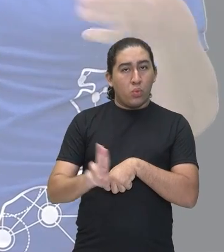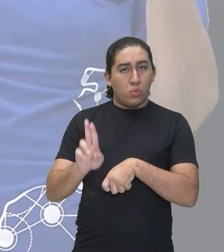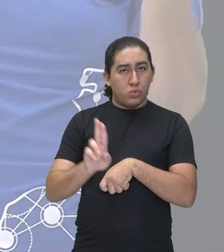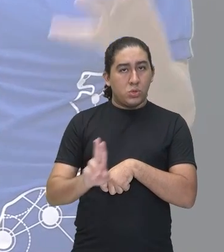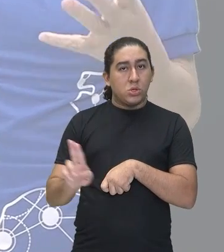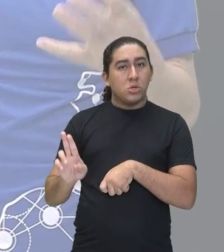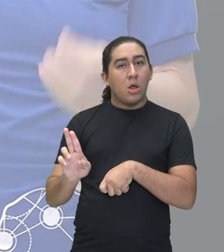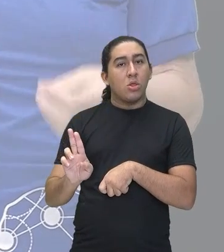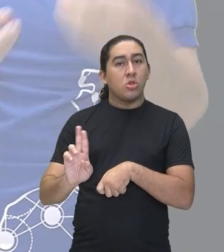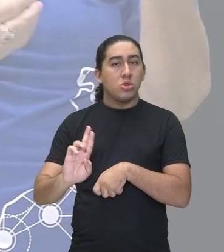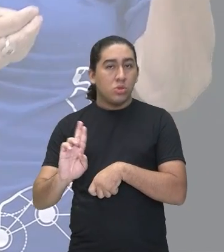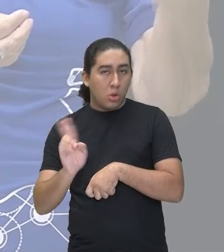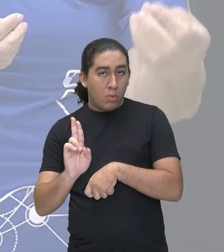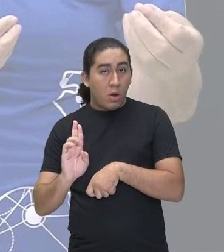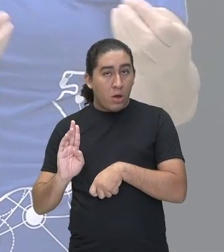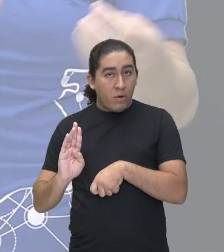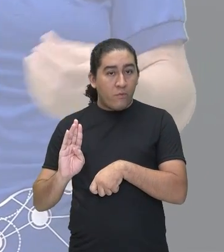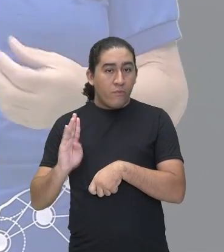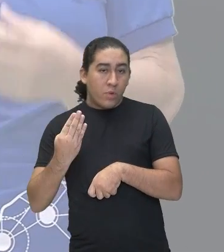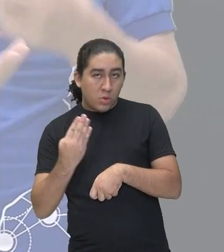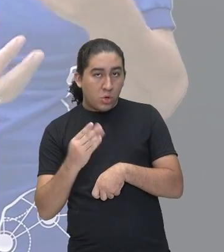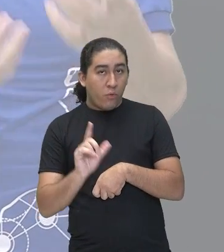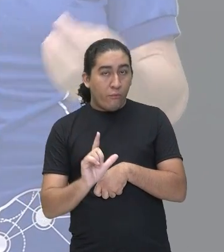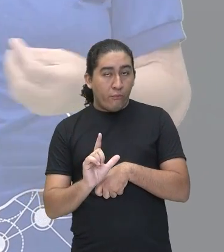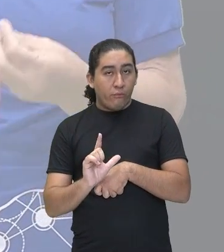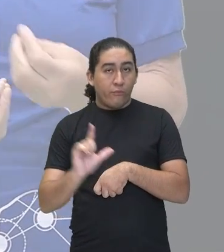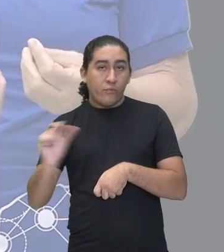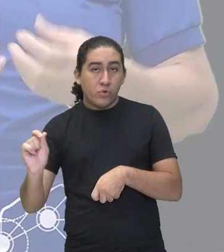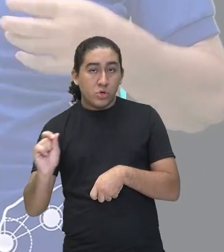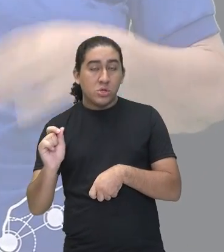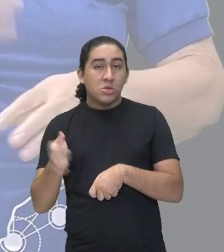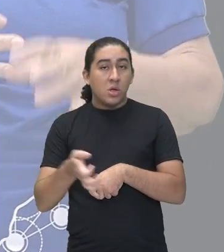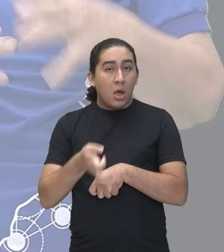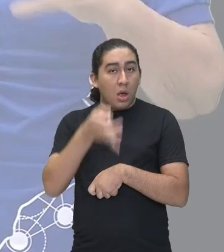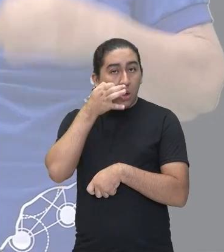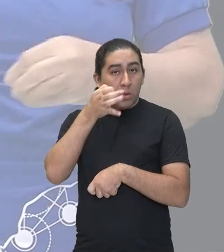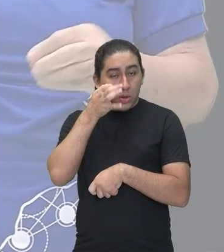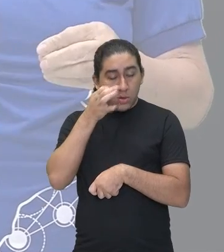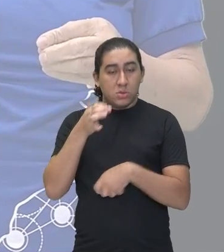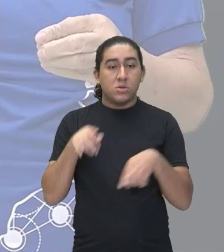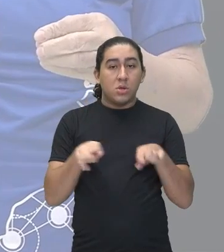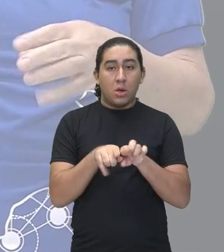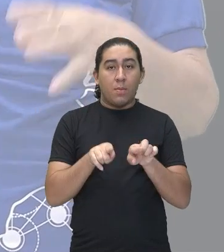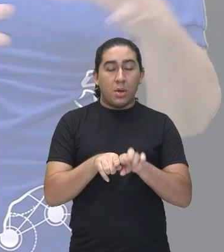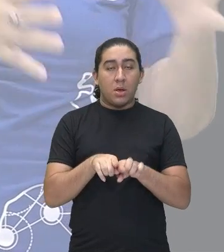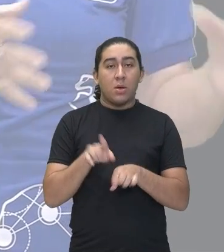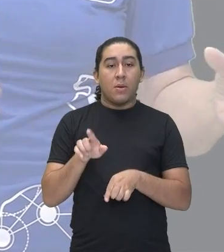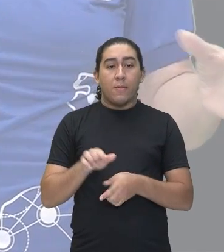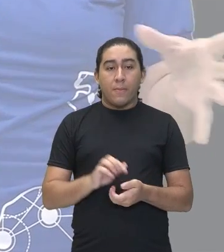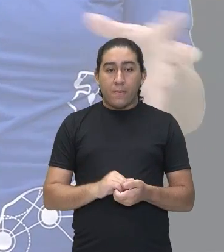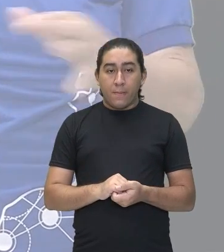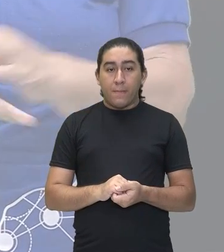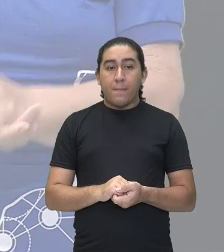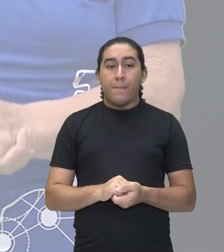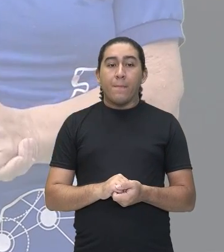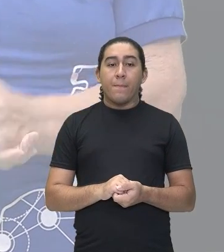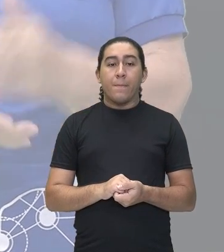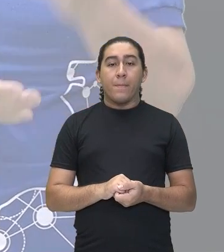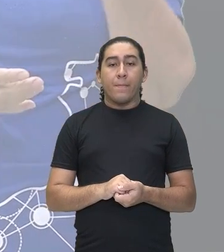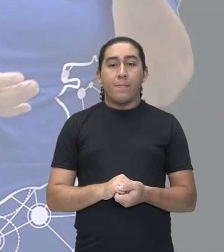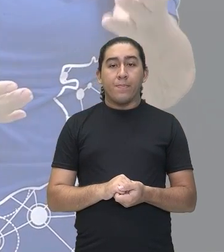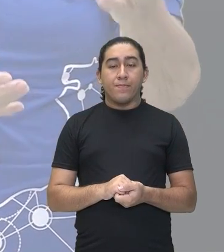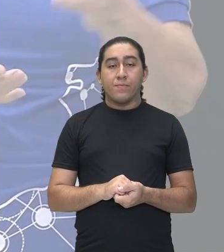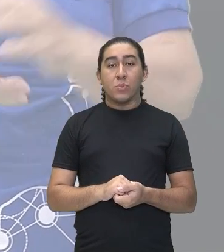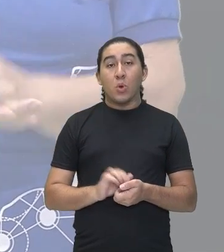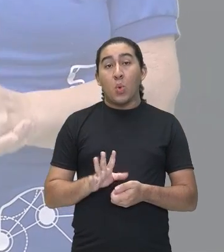fugir da realidade e torna-se um pastor. O eu lírico é um pastor de ovelhas.